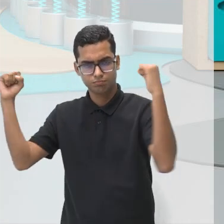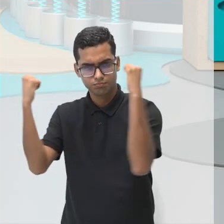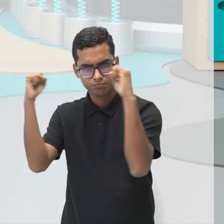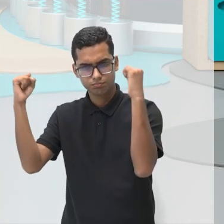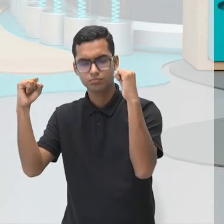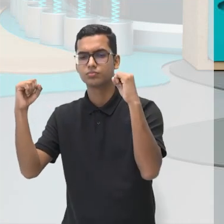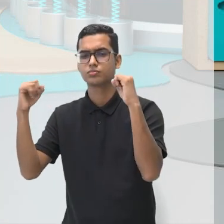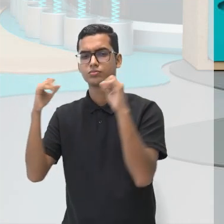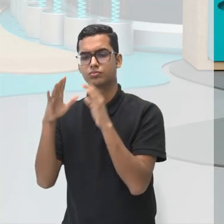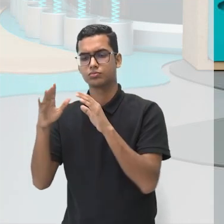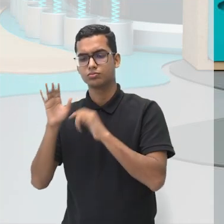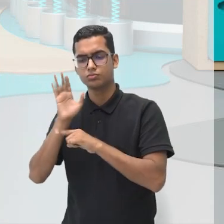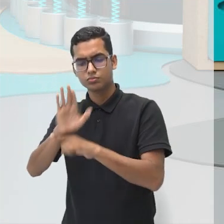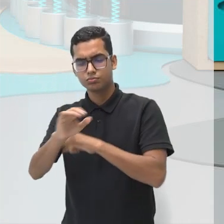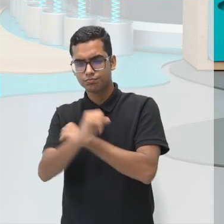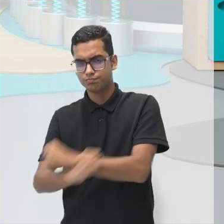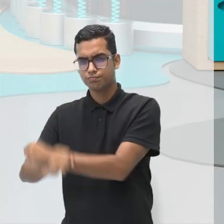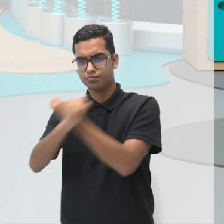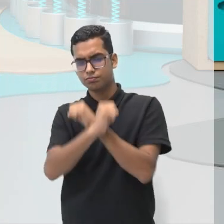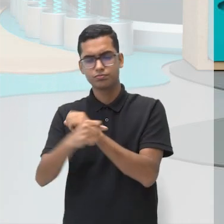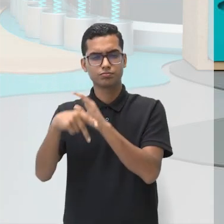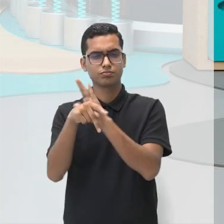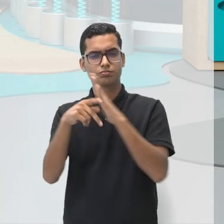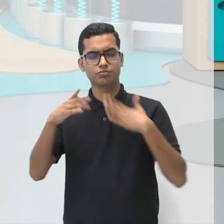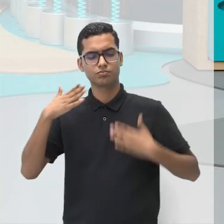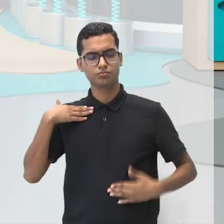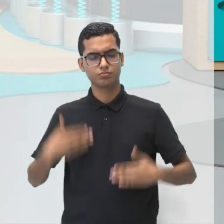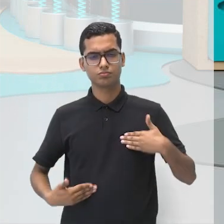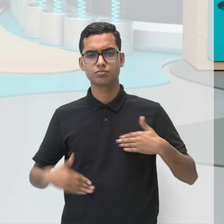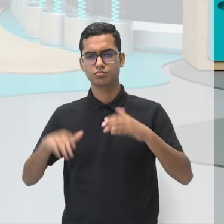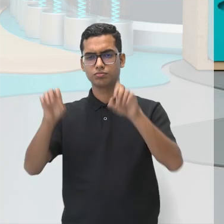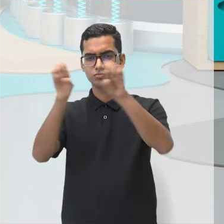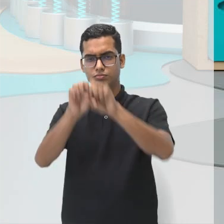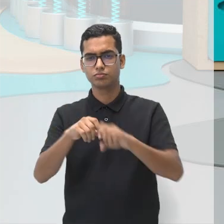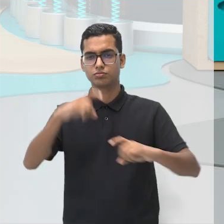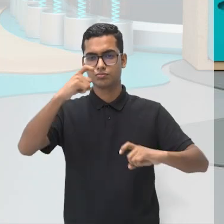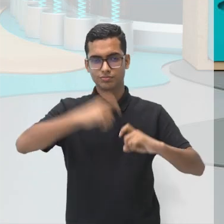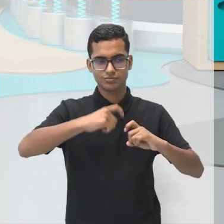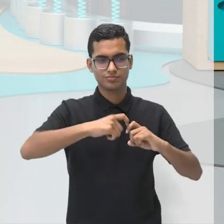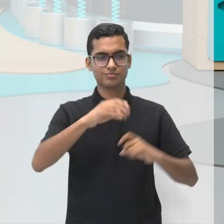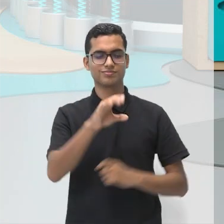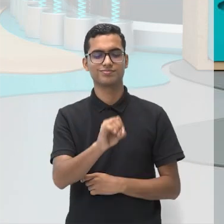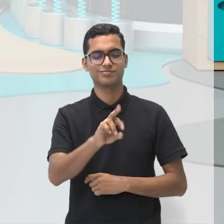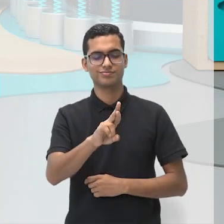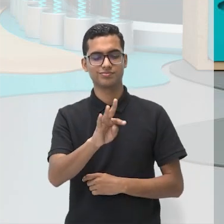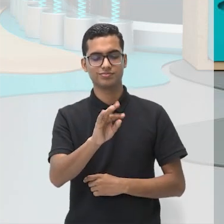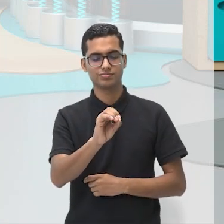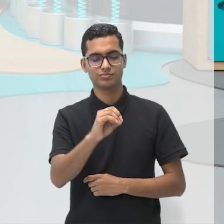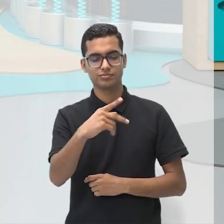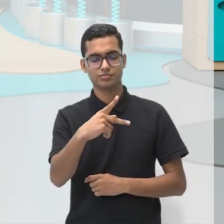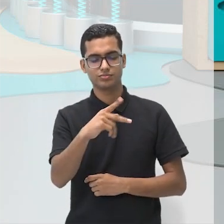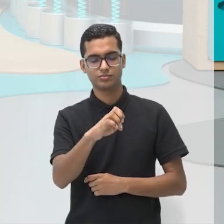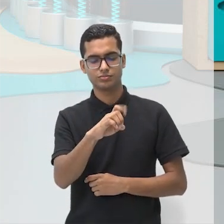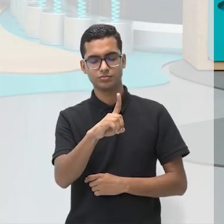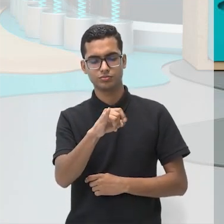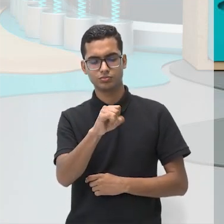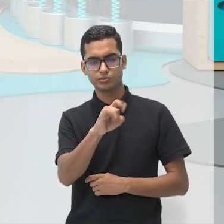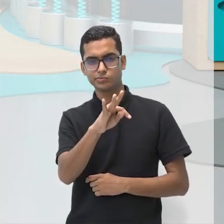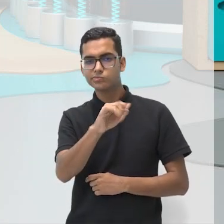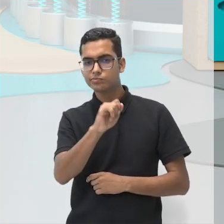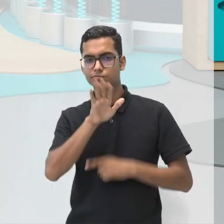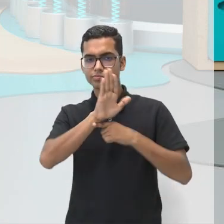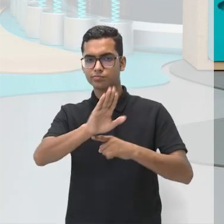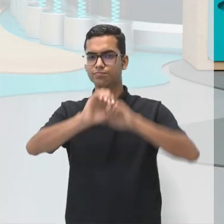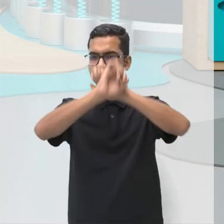no fortalecimento dessas estruturas, mas o ortopedista é o médico que vai poder te ajudar de forma mais